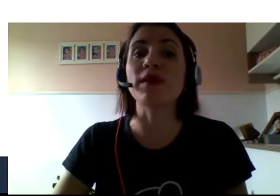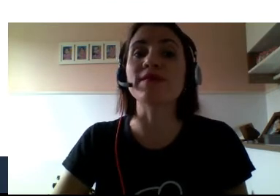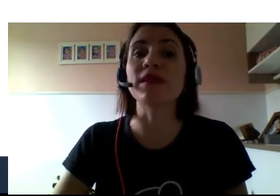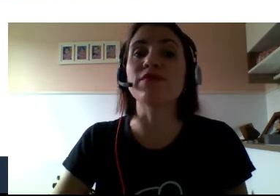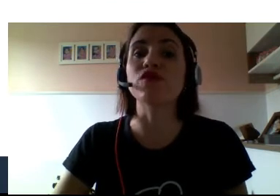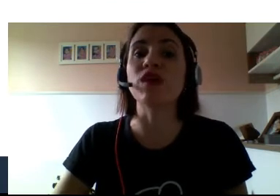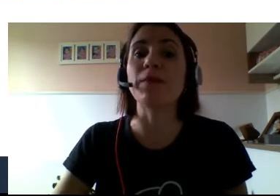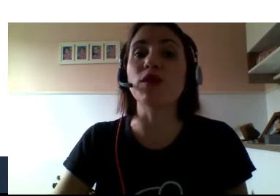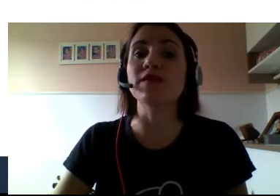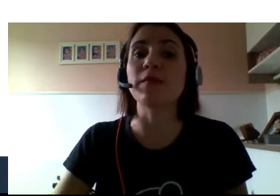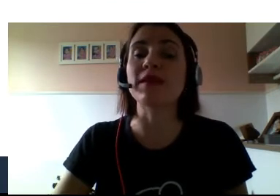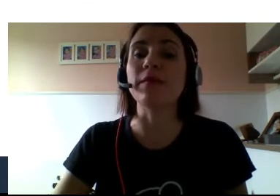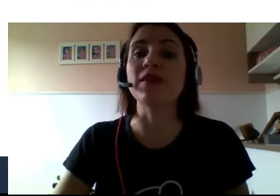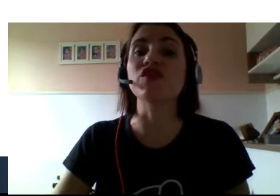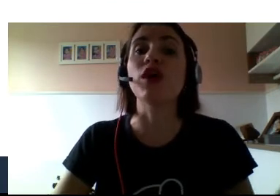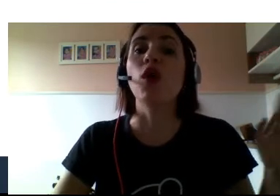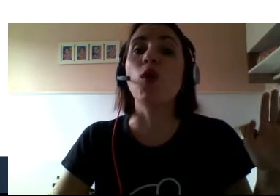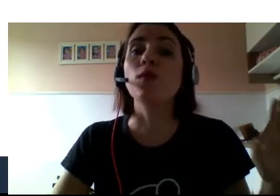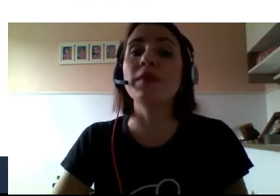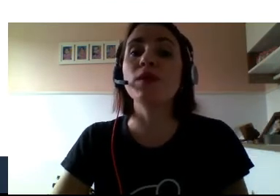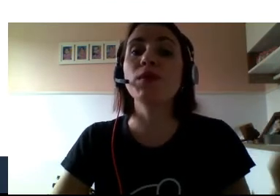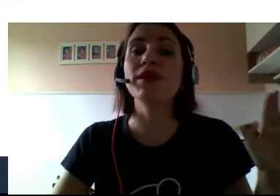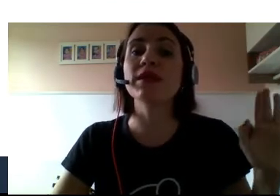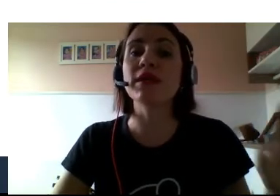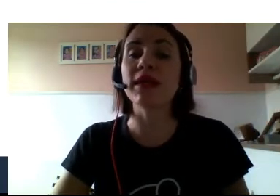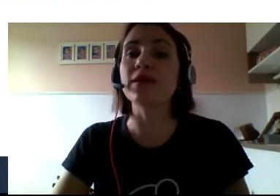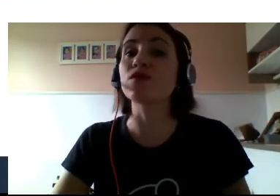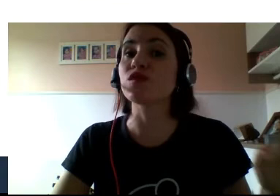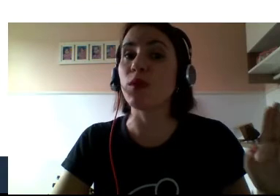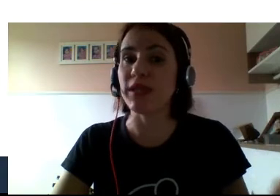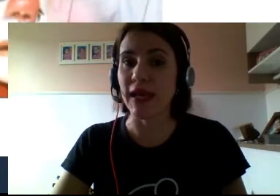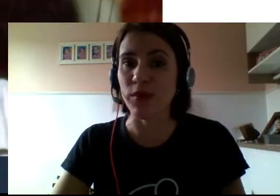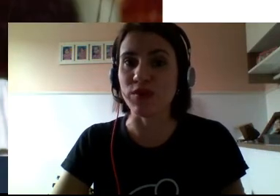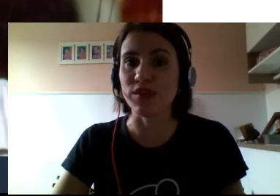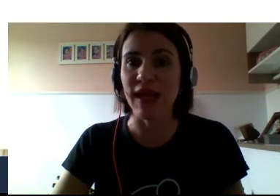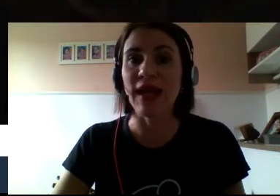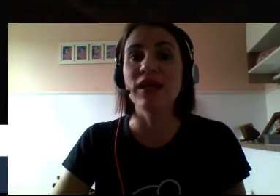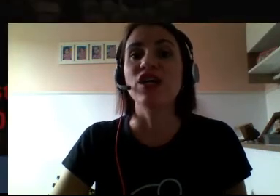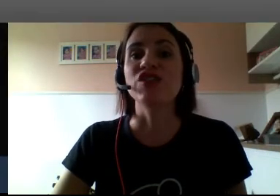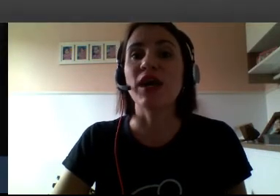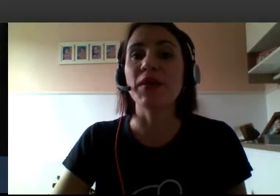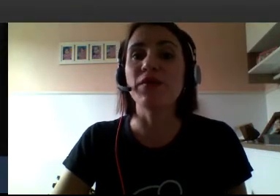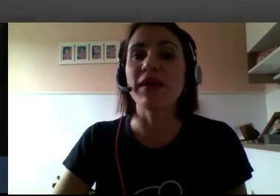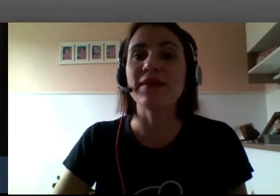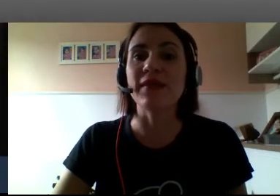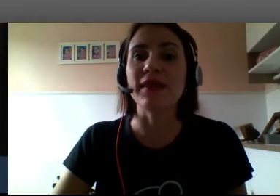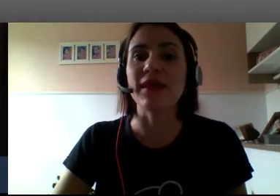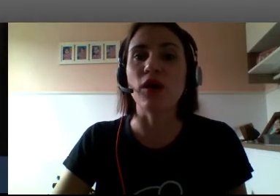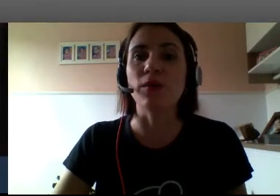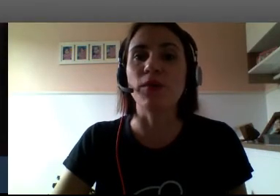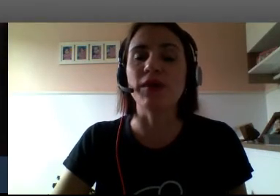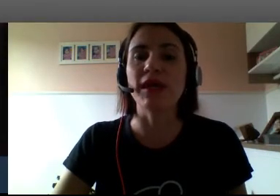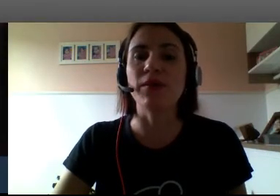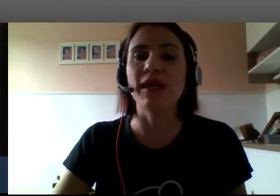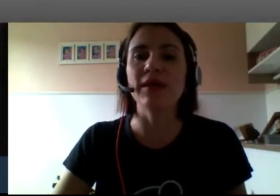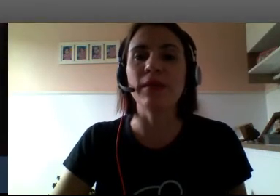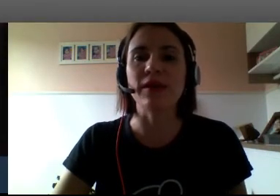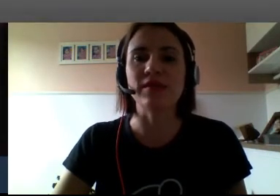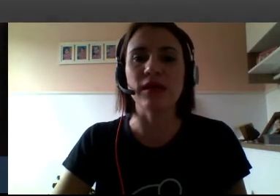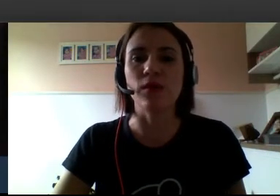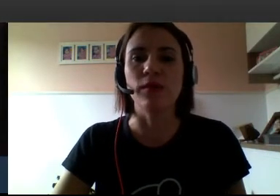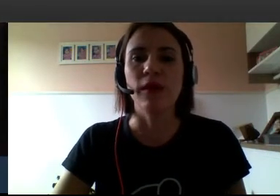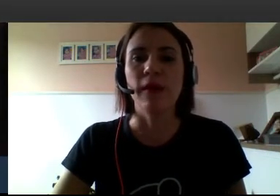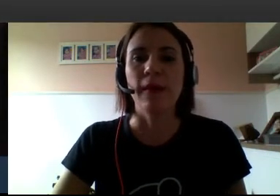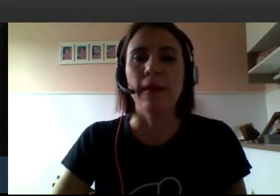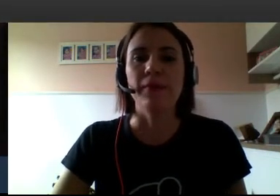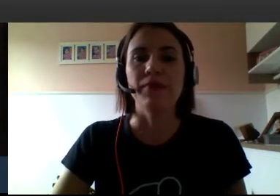construindo um acervo de aproximadamente 11 mil e quinhentos bonecos tá que a Carol vai entrar aqui olha um pouquinho